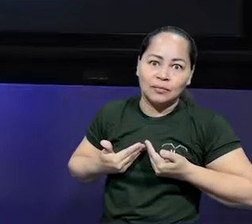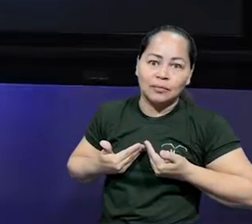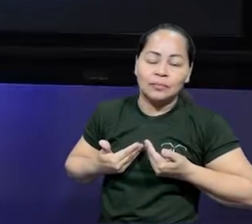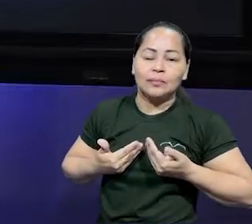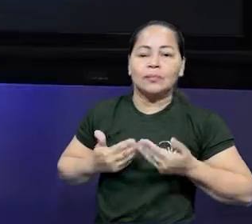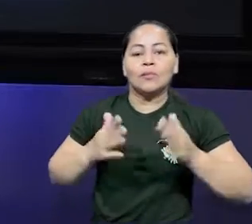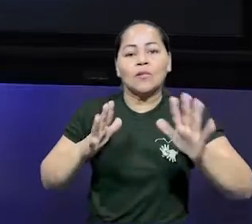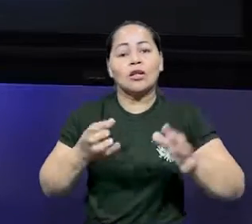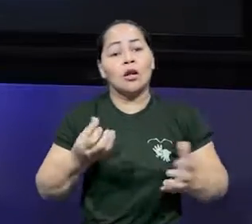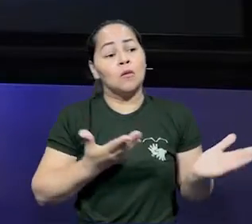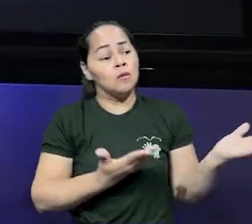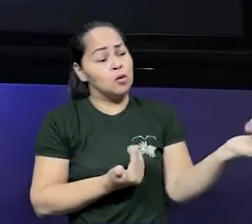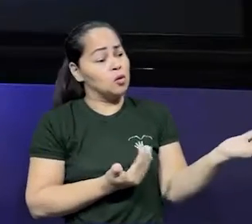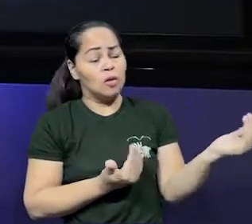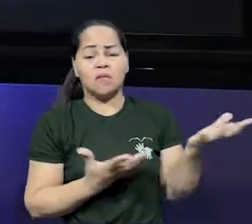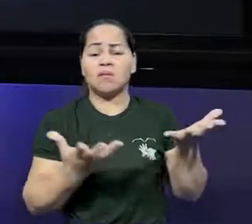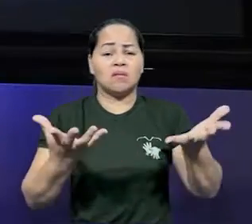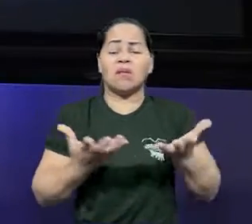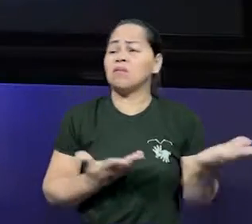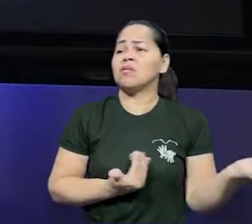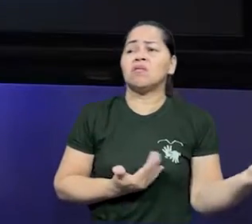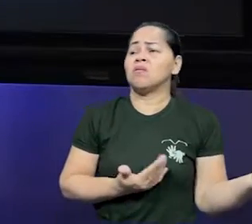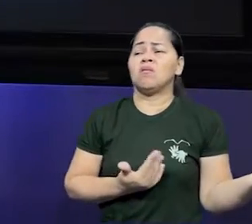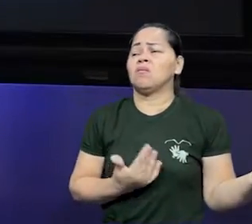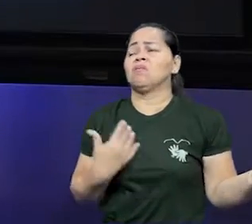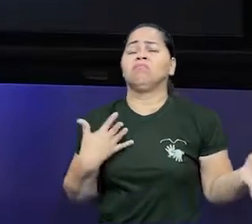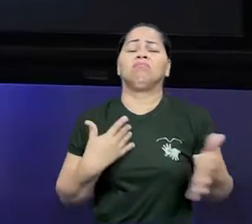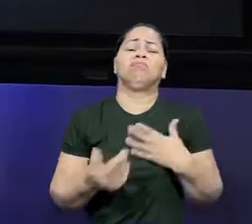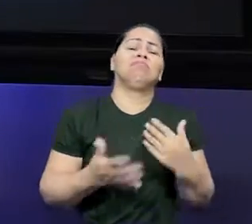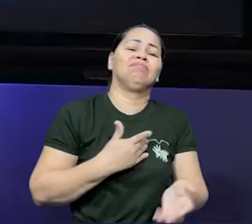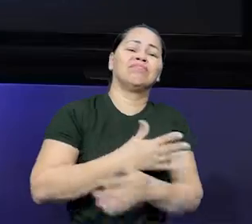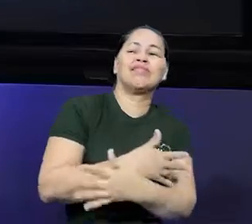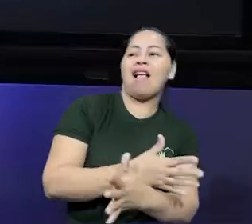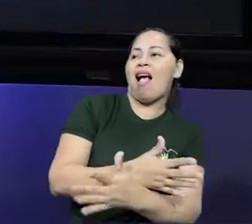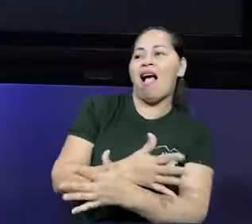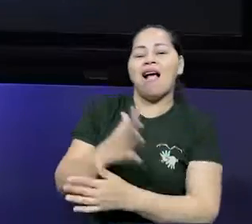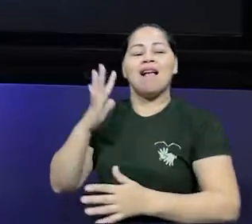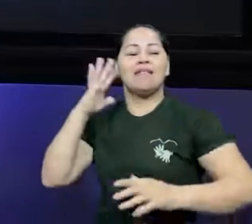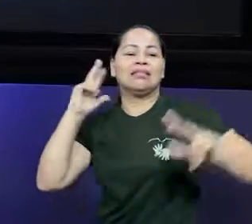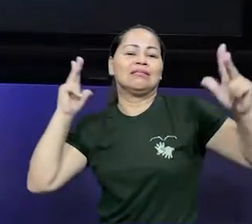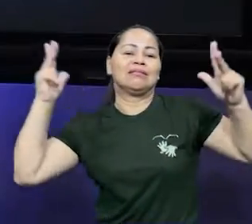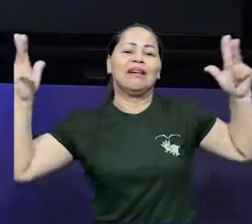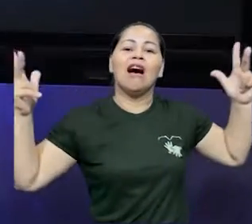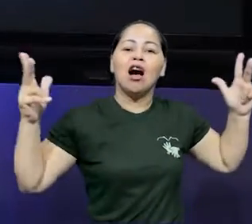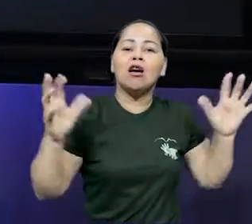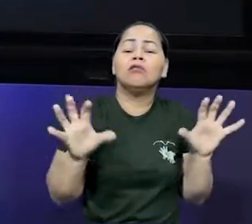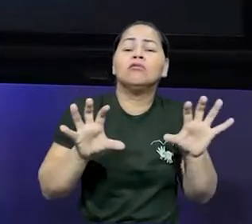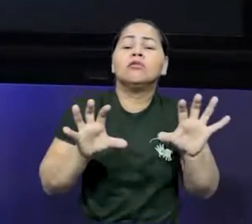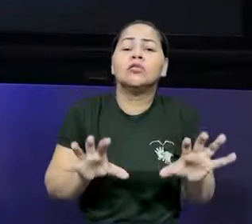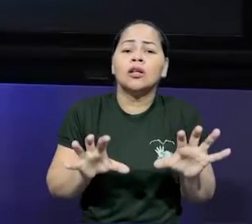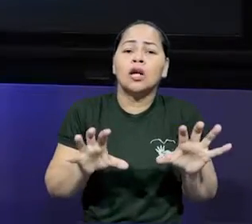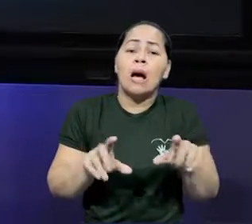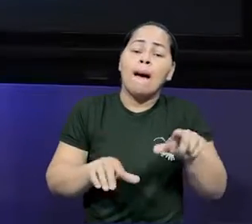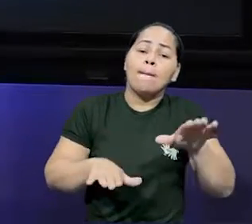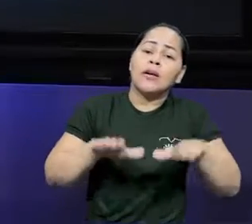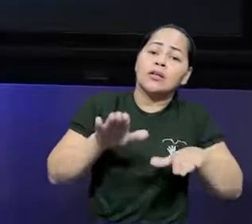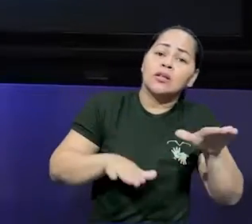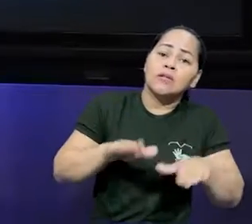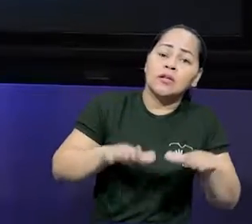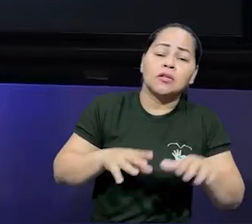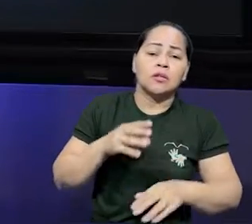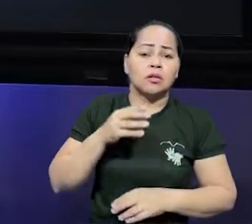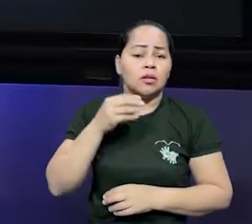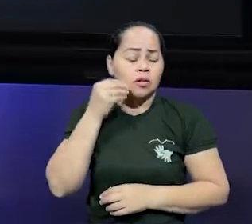Os jovens querem ser jovens. Mas os jovens querem ser jovens de uma maneira que não corresponde à